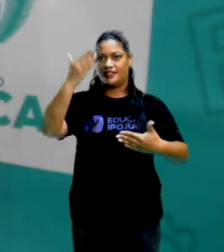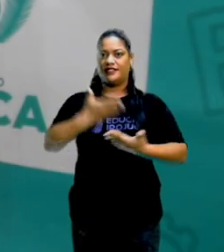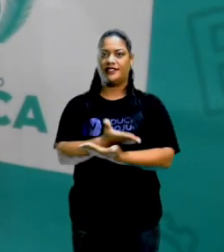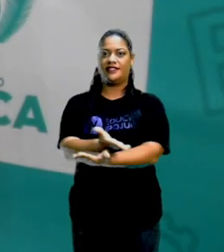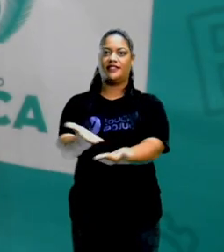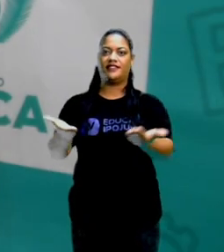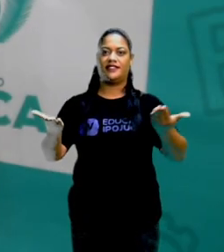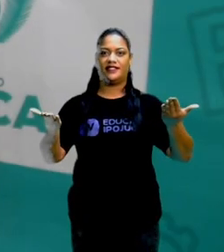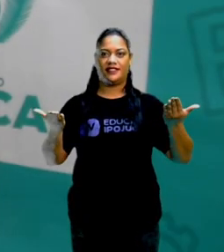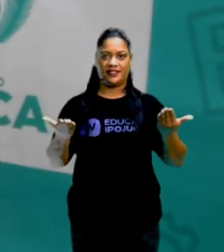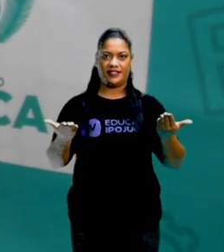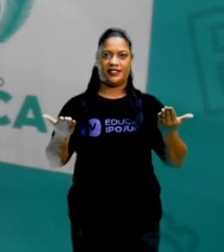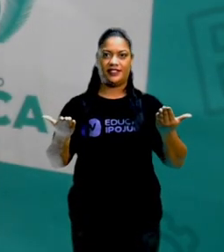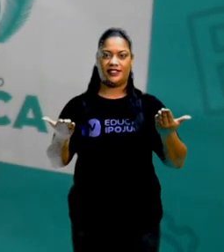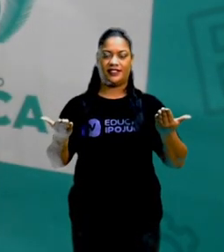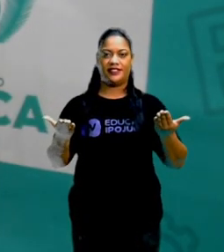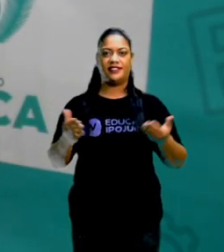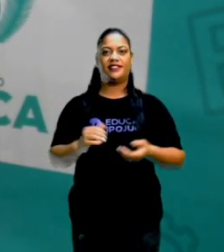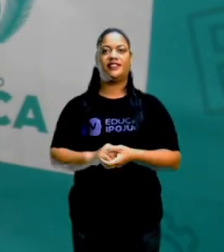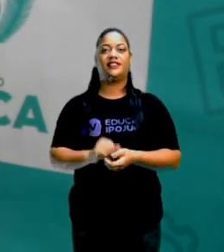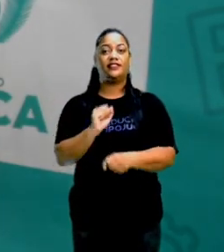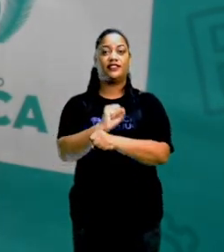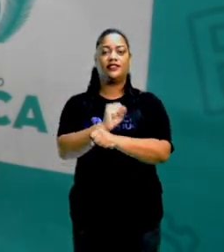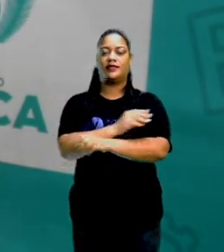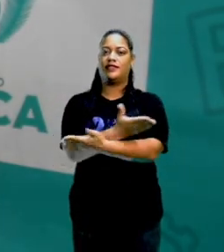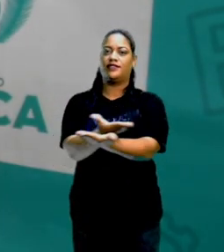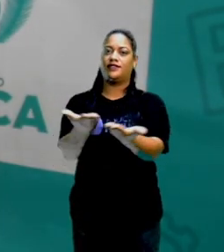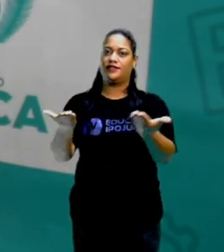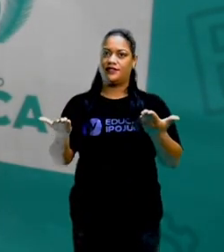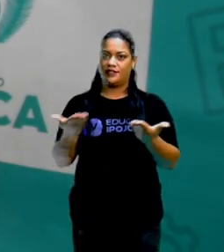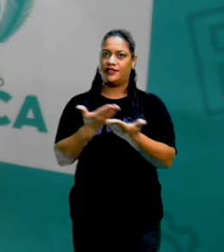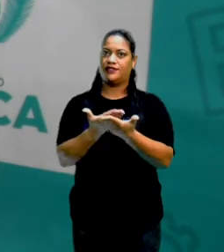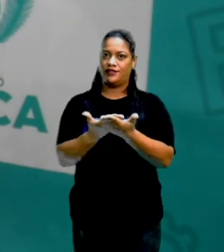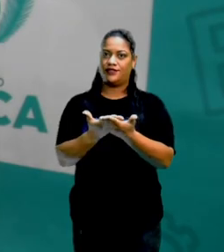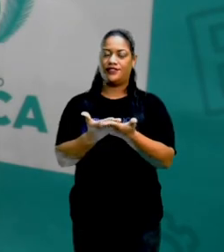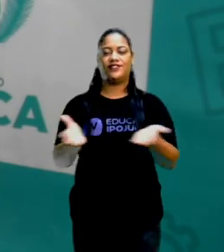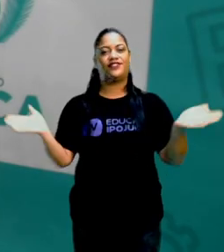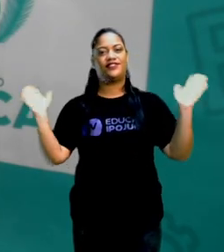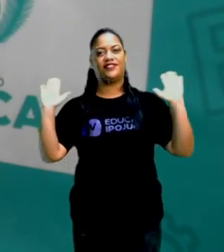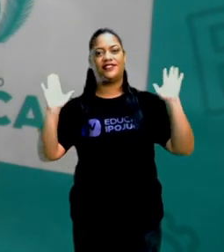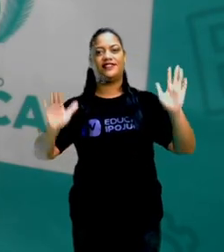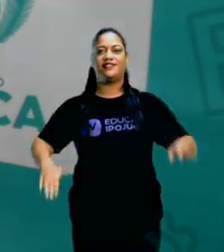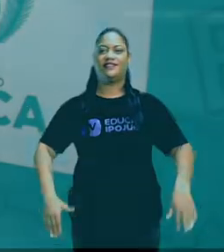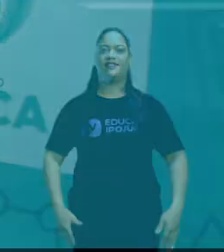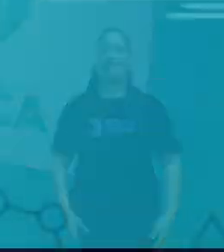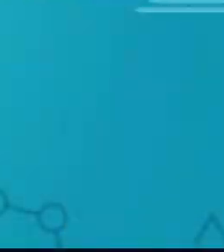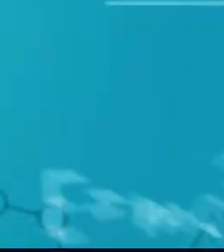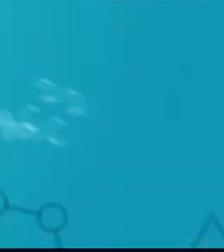presença e participação e conto com você na próxima aula. Até lá!